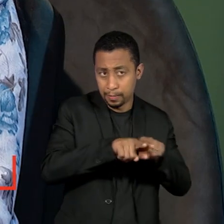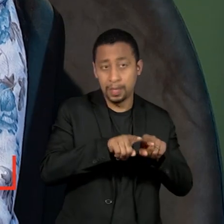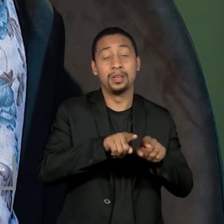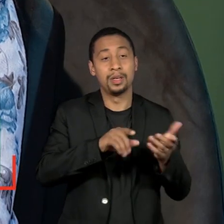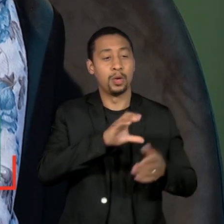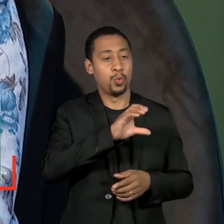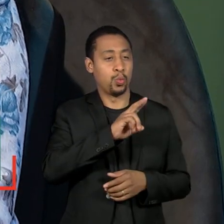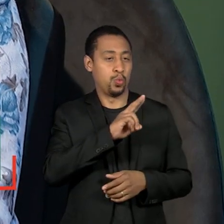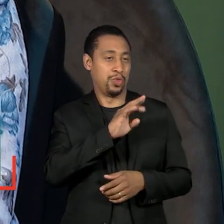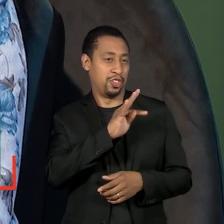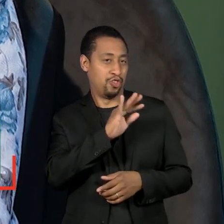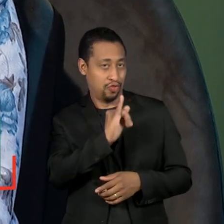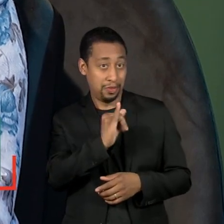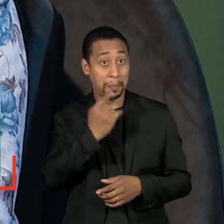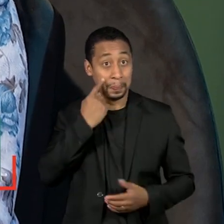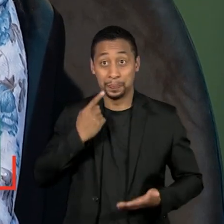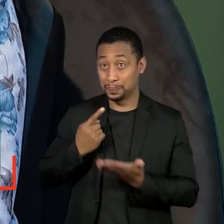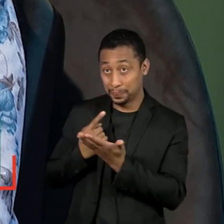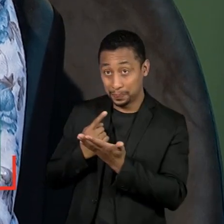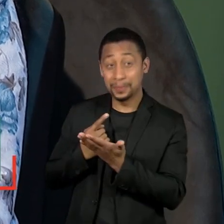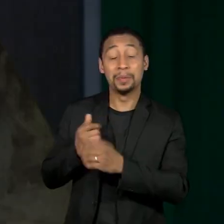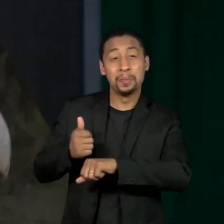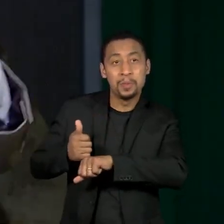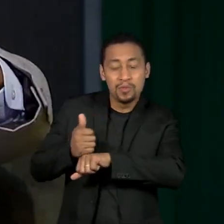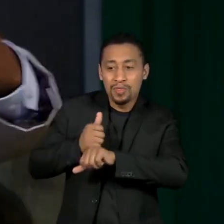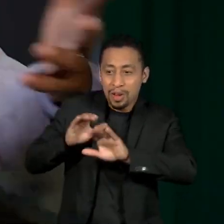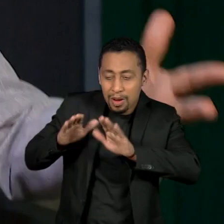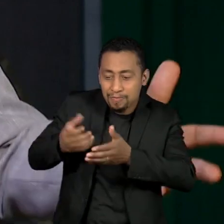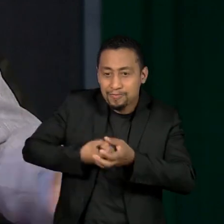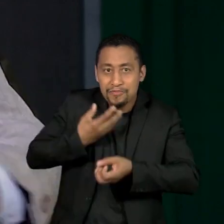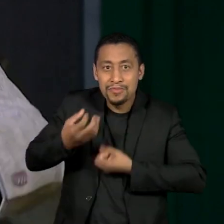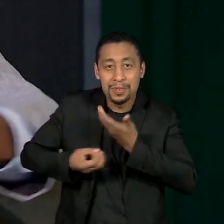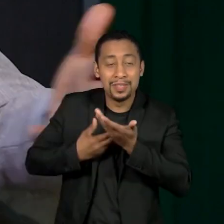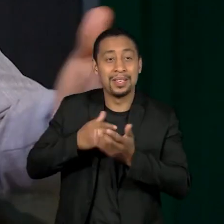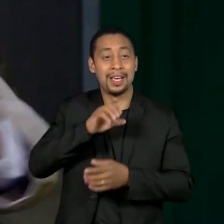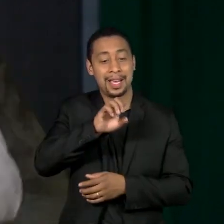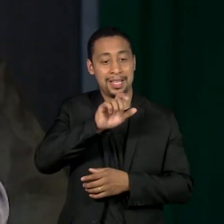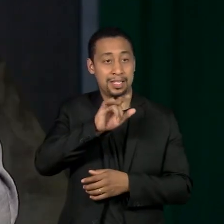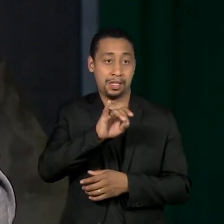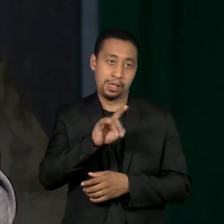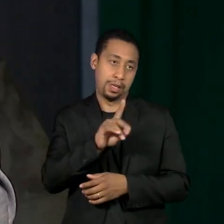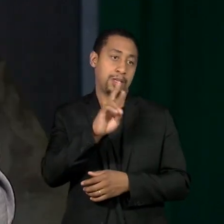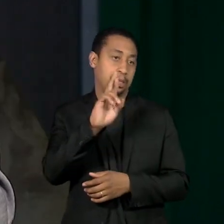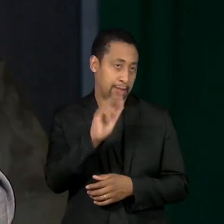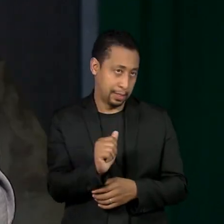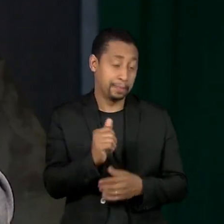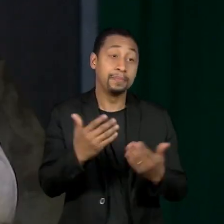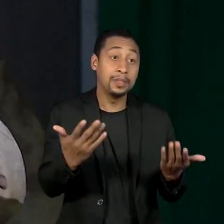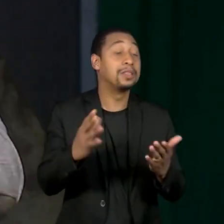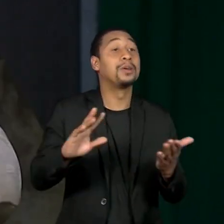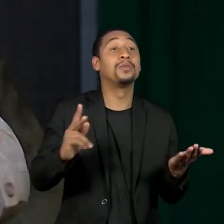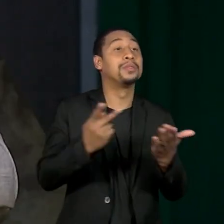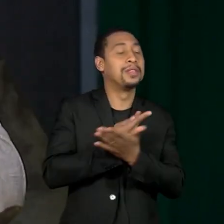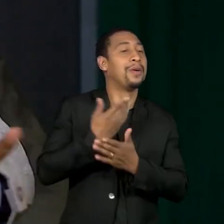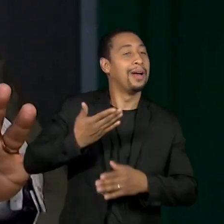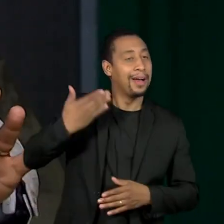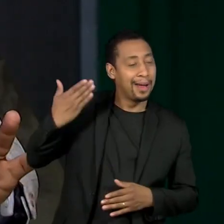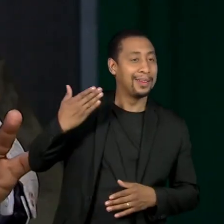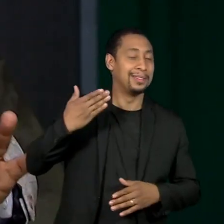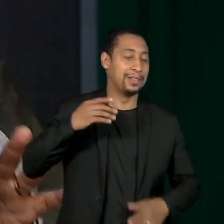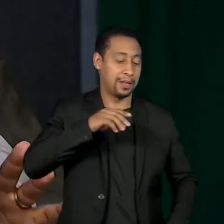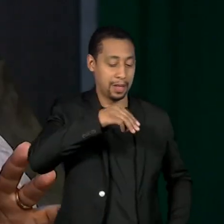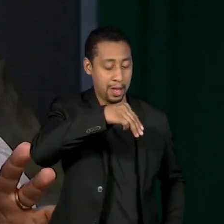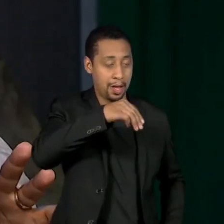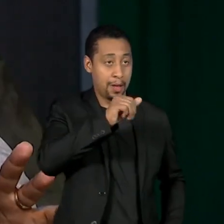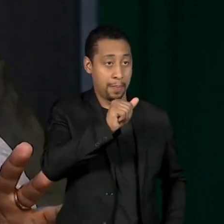poeta e jornalista Elisandra Souza. A gente tem aquela máxima, né, o ensinamento do Mandela, que ninguém